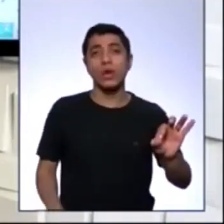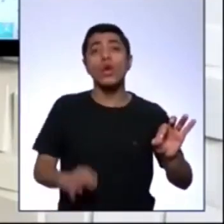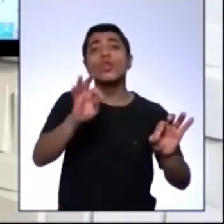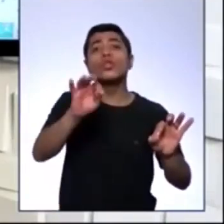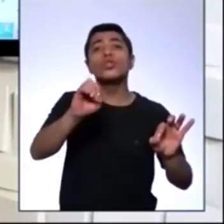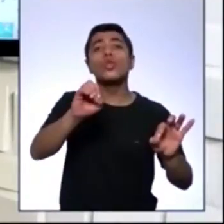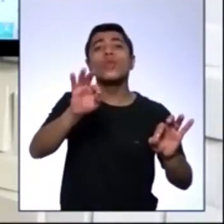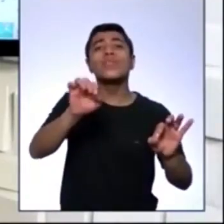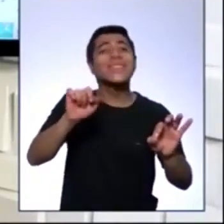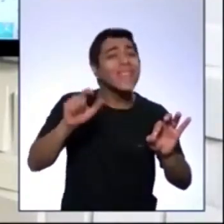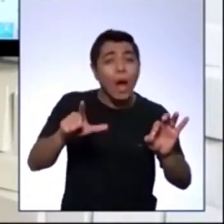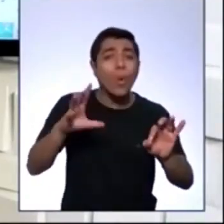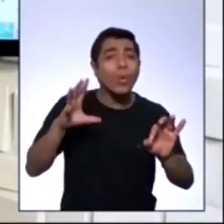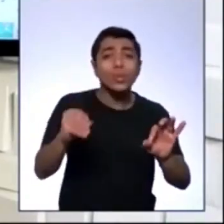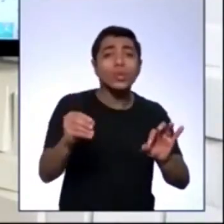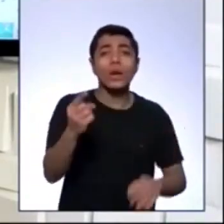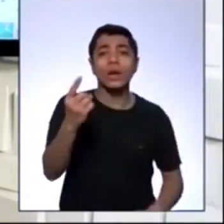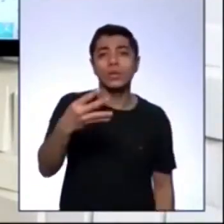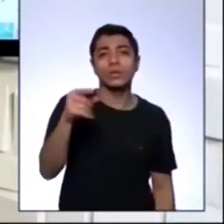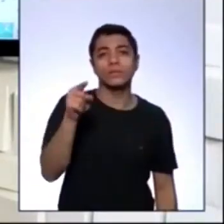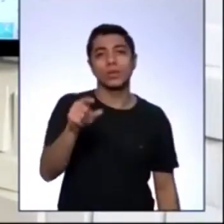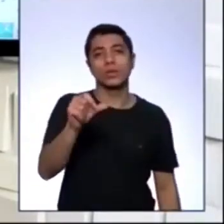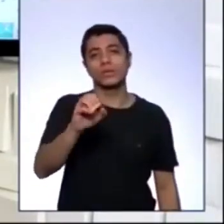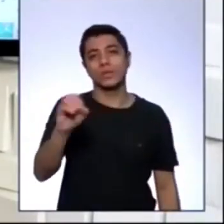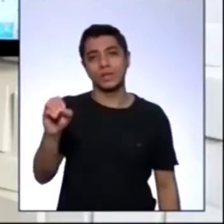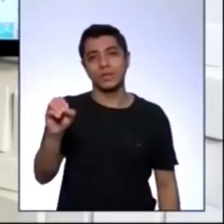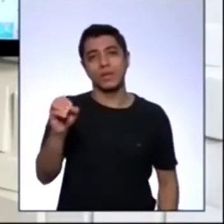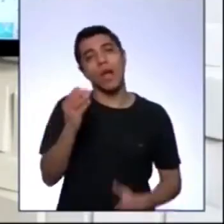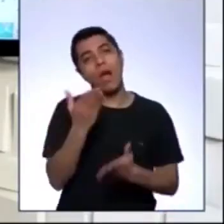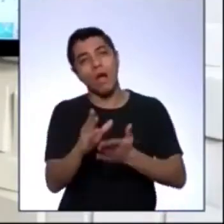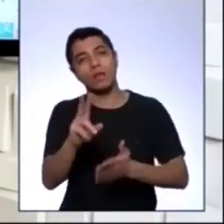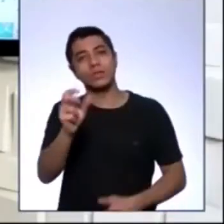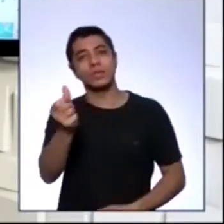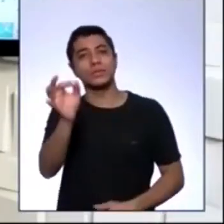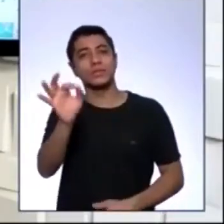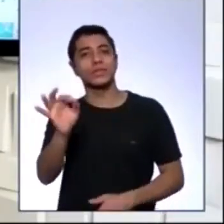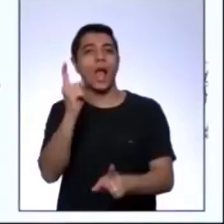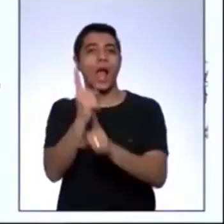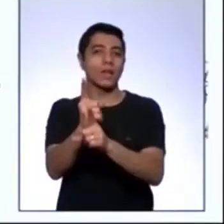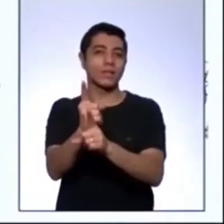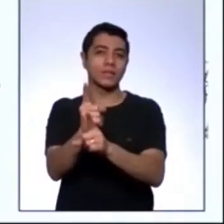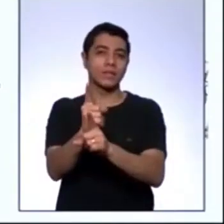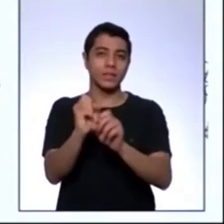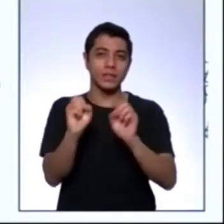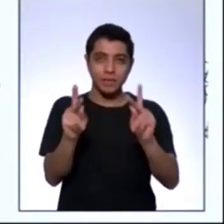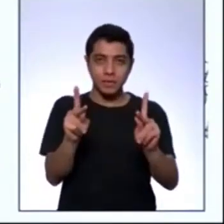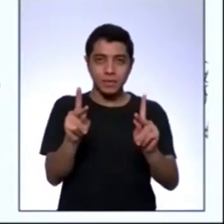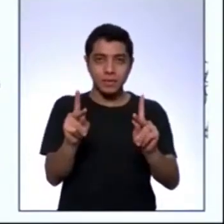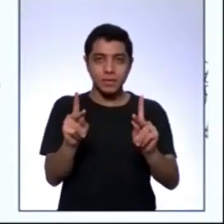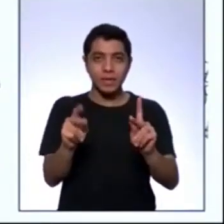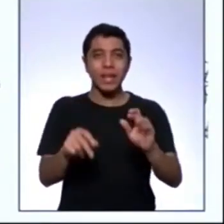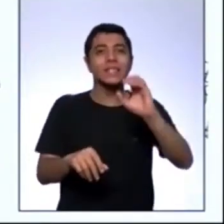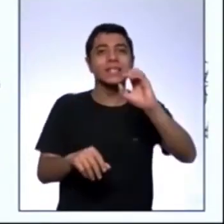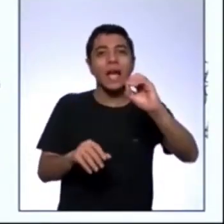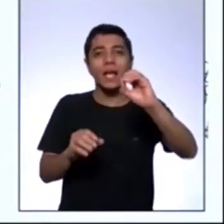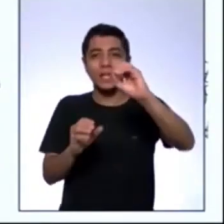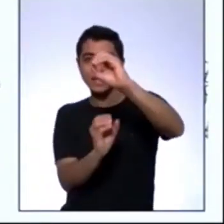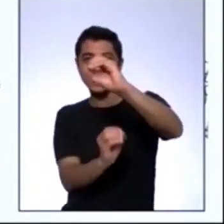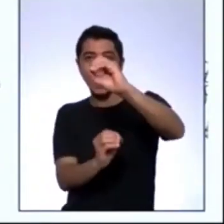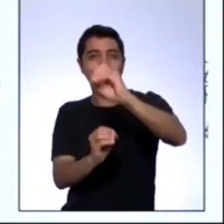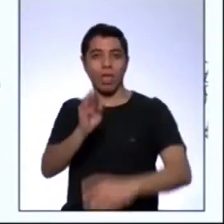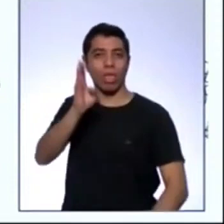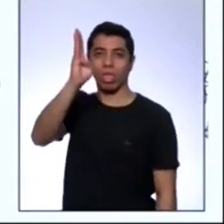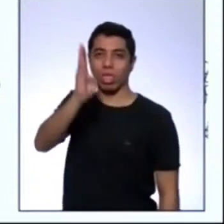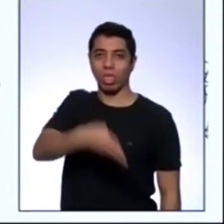114900 é o x beleza aí você vai lá cancela os dois anos e faz 56